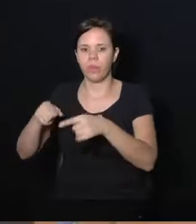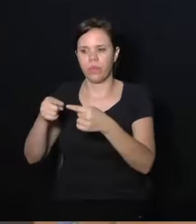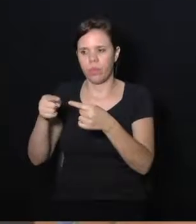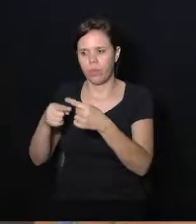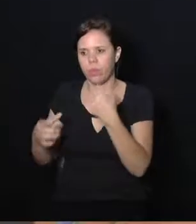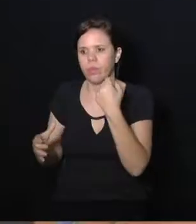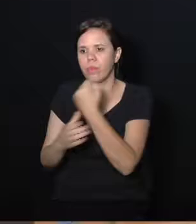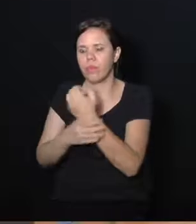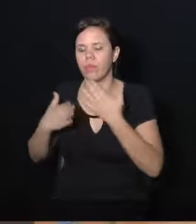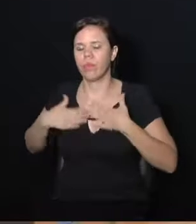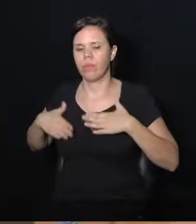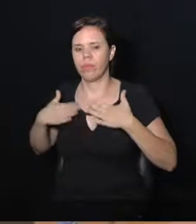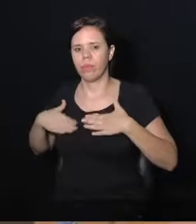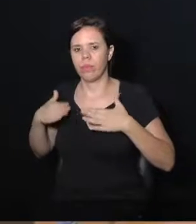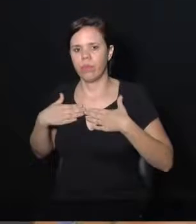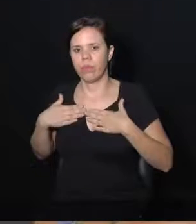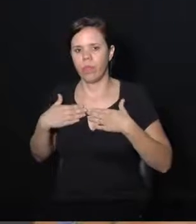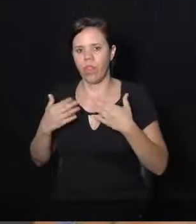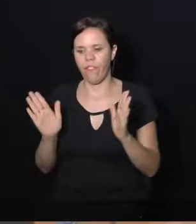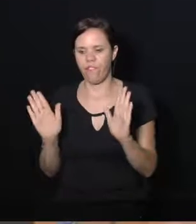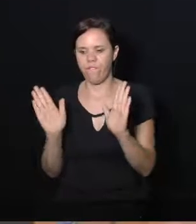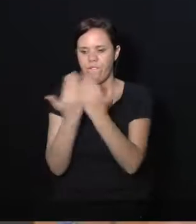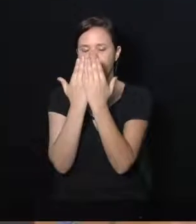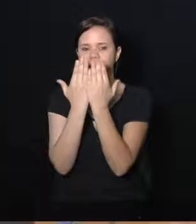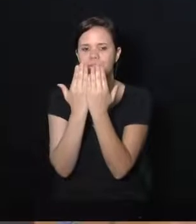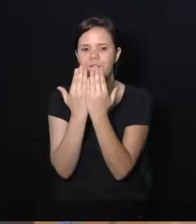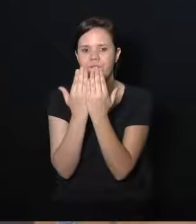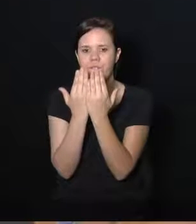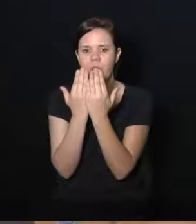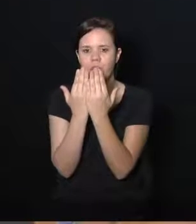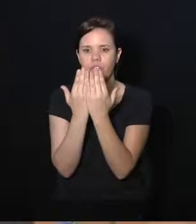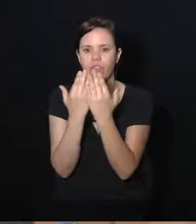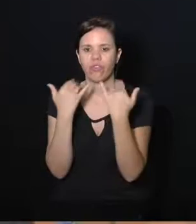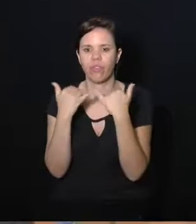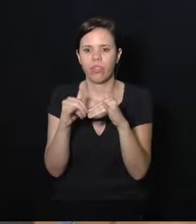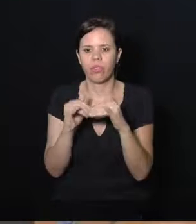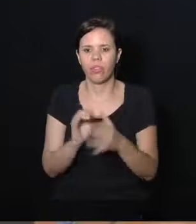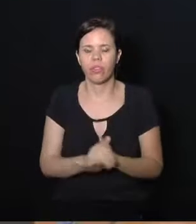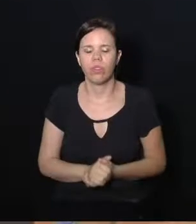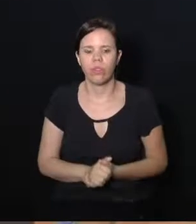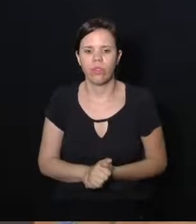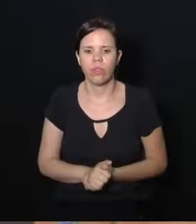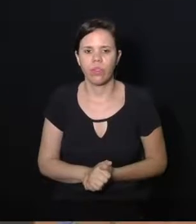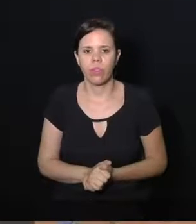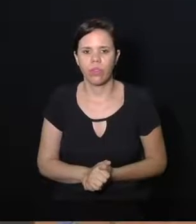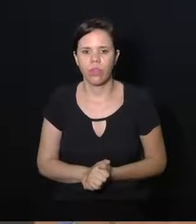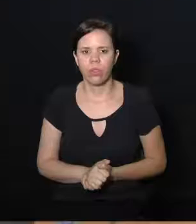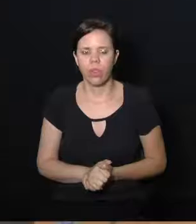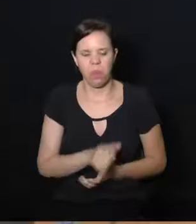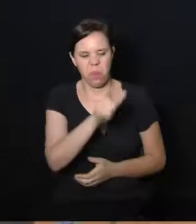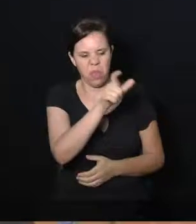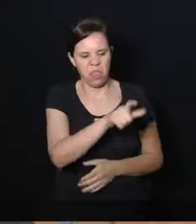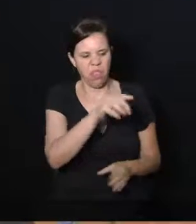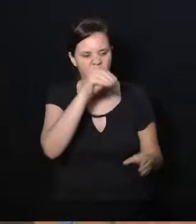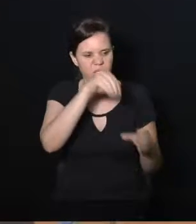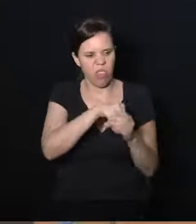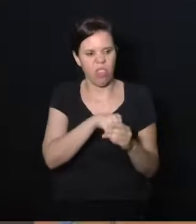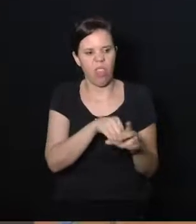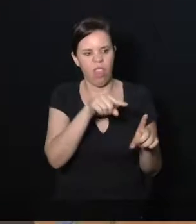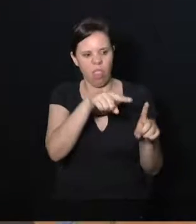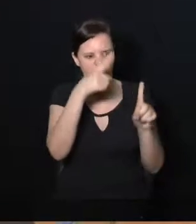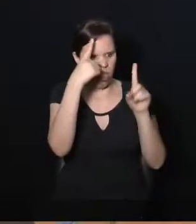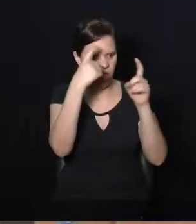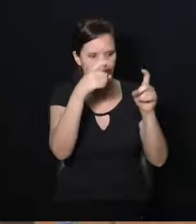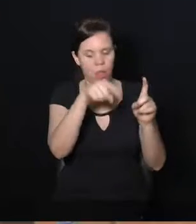seguro, tranquilo, ônibus fechado, né? Com o abusador dentro do ônibus,